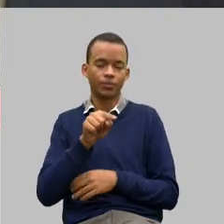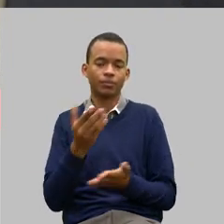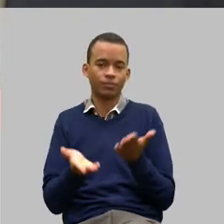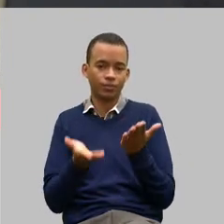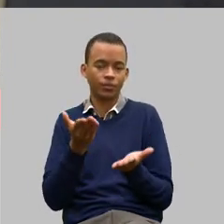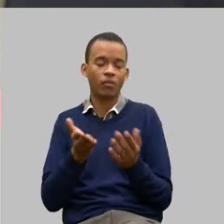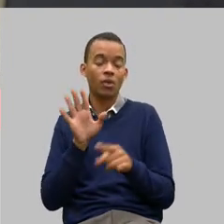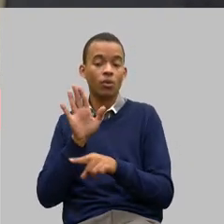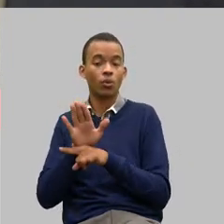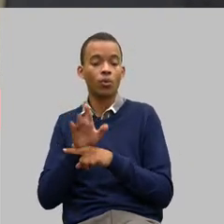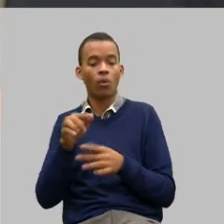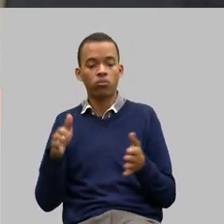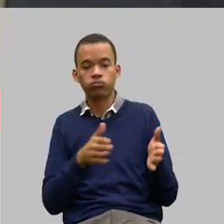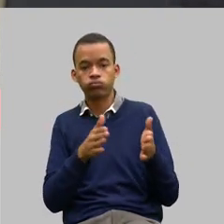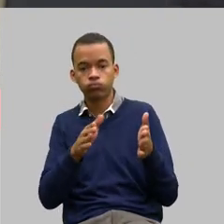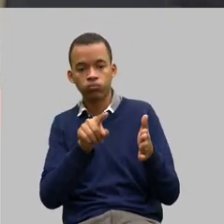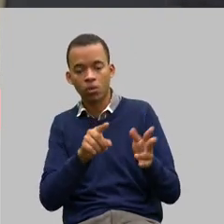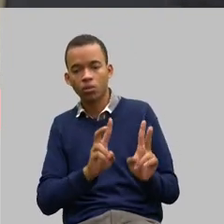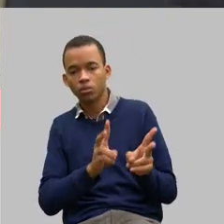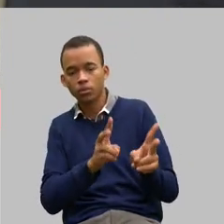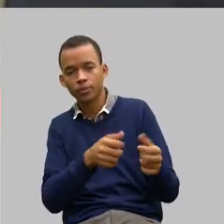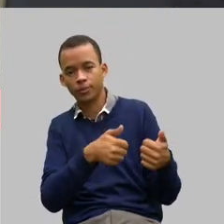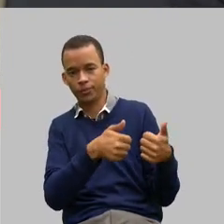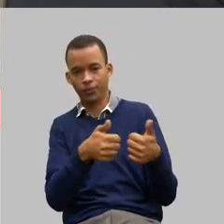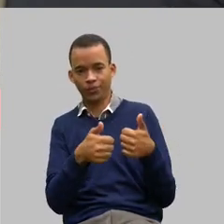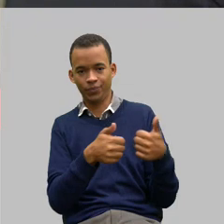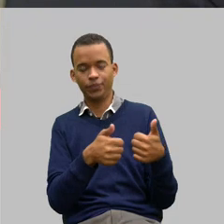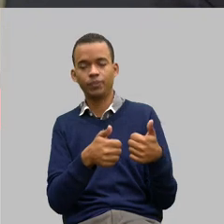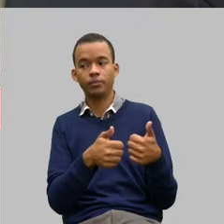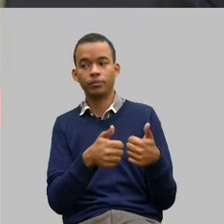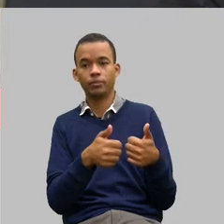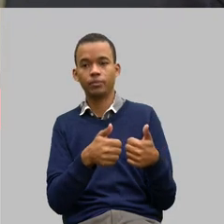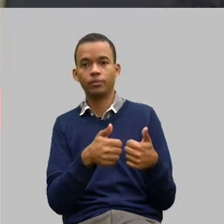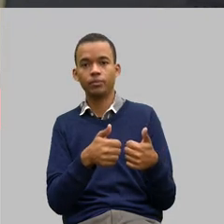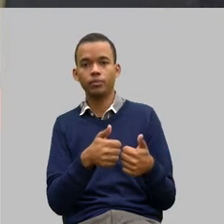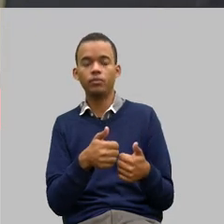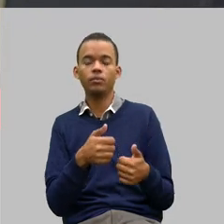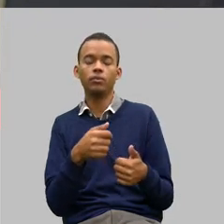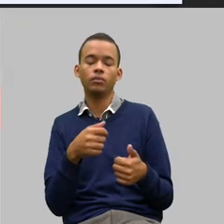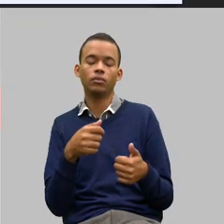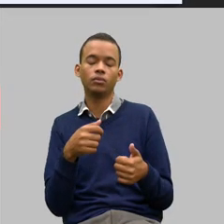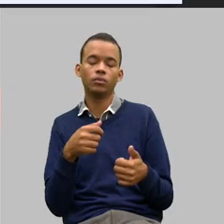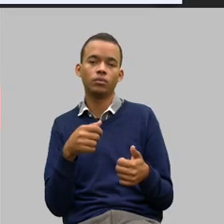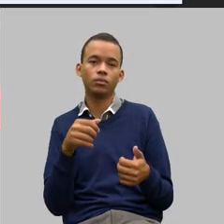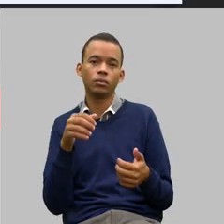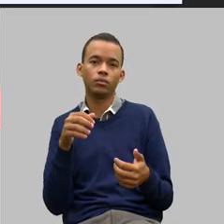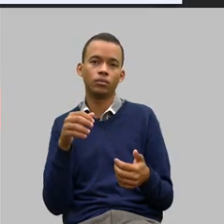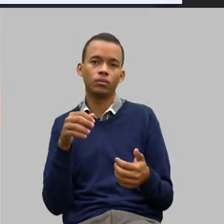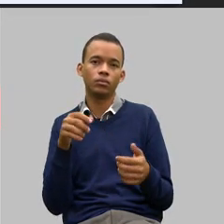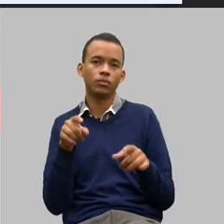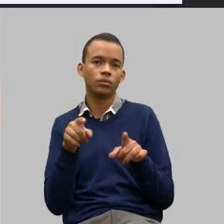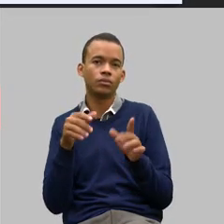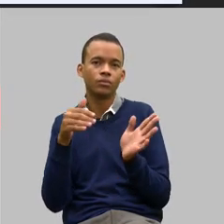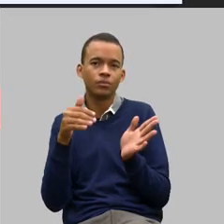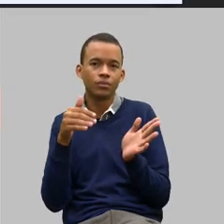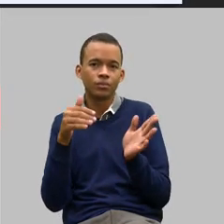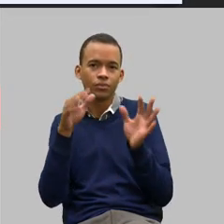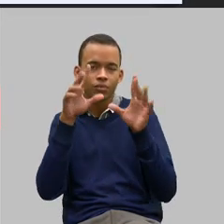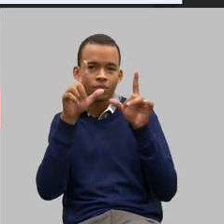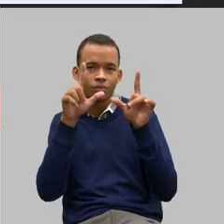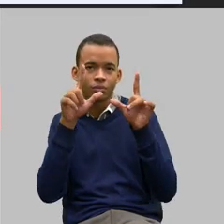conservação das nossas estradas e aí eu queria fechar aqui de maneira breve né Eh esse capítulo da infra